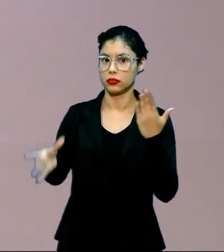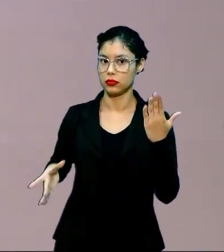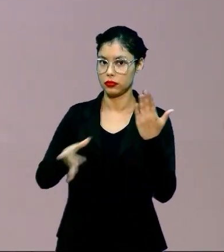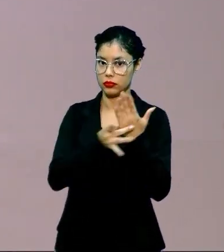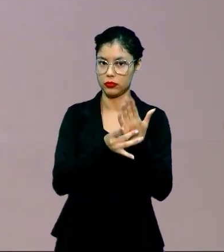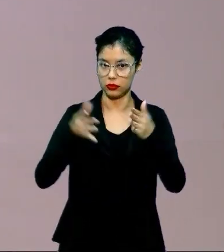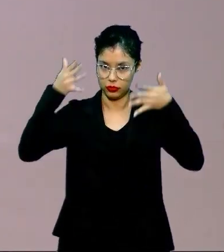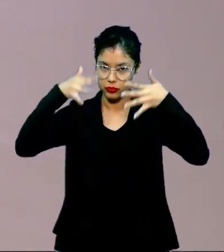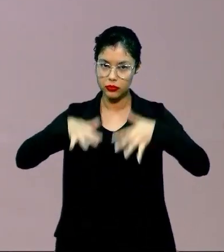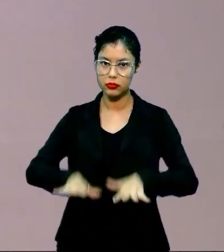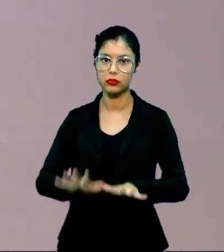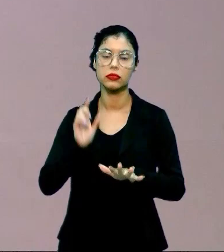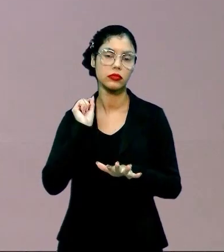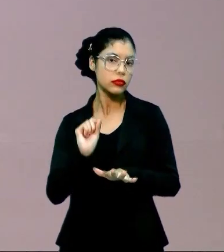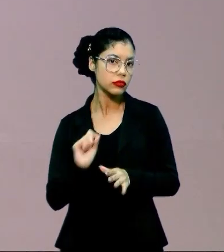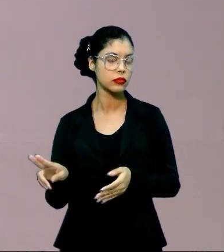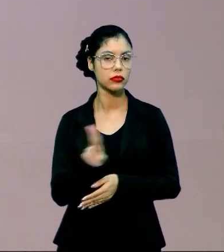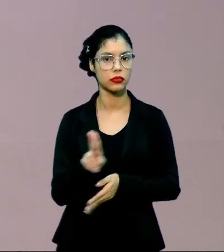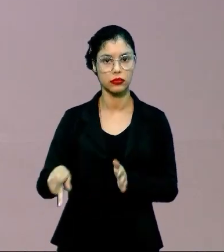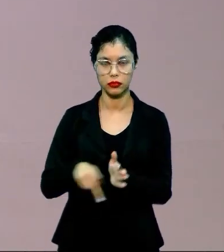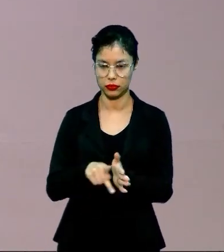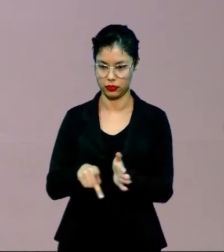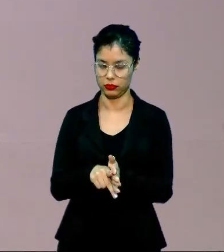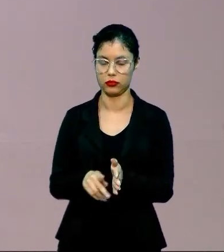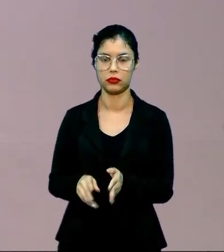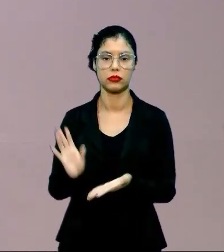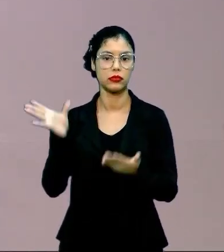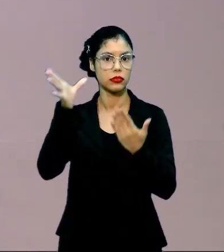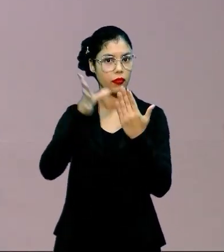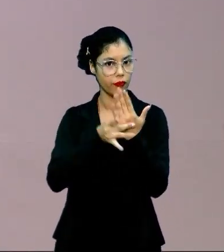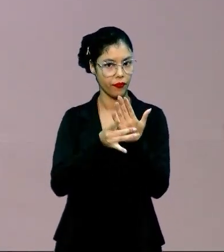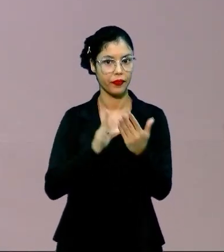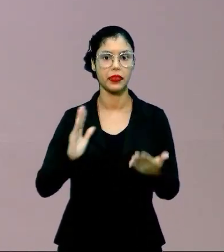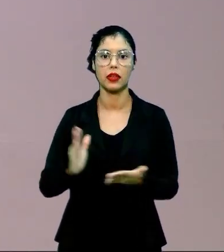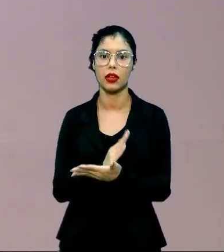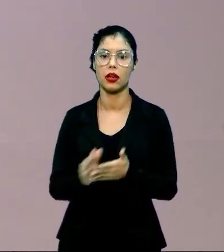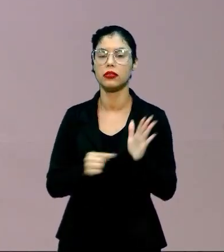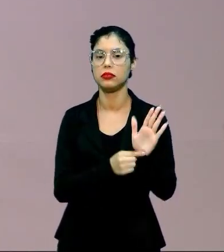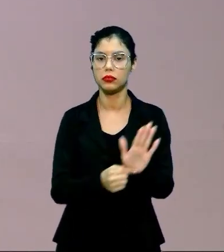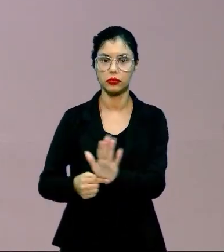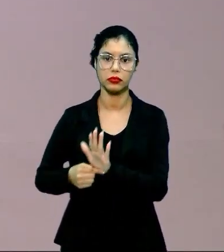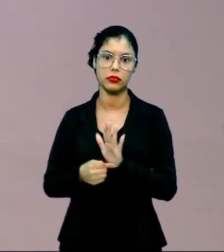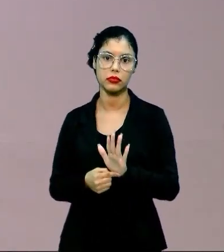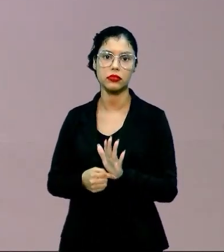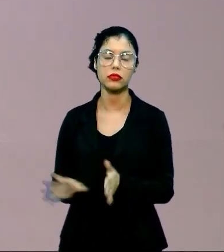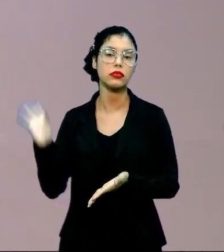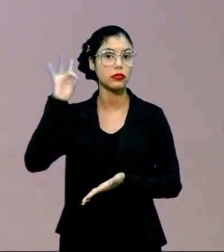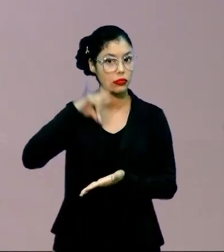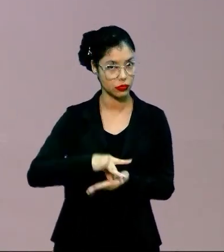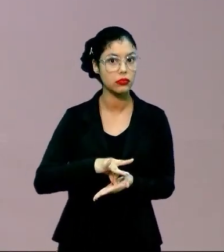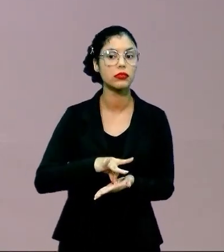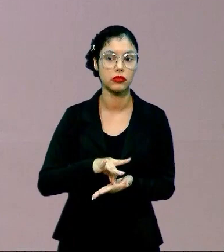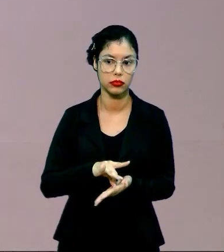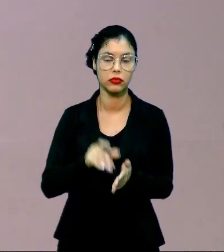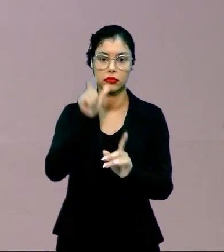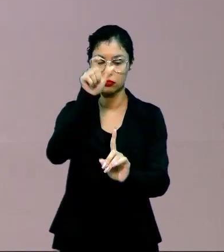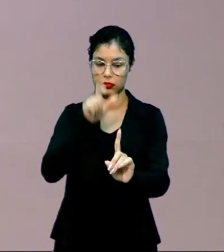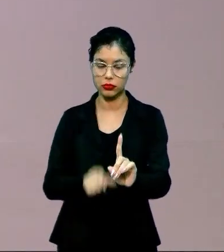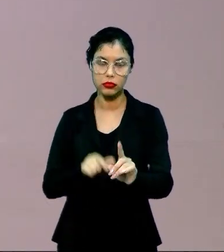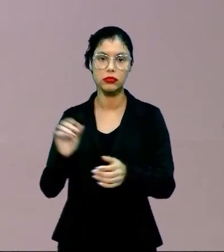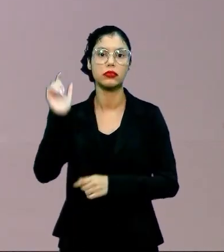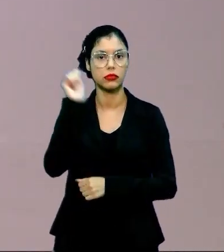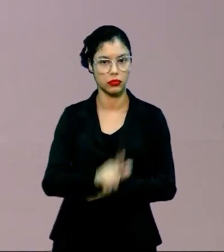o naturalismo? Como o próprio nome já diz, realismo, a gente tem a representação da realidade